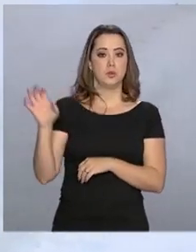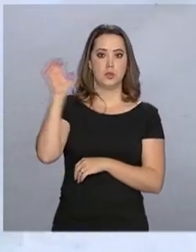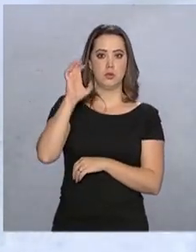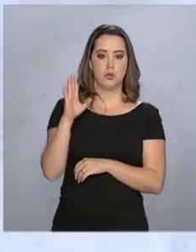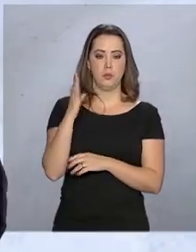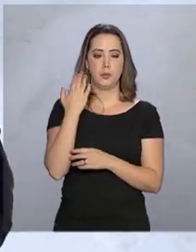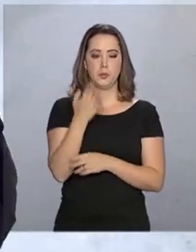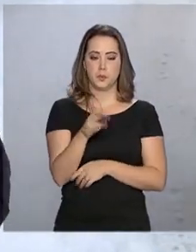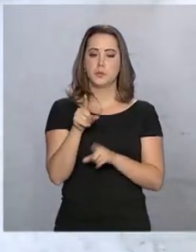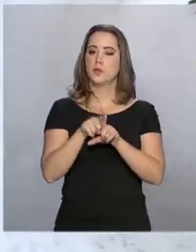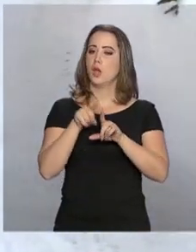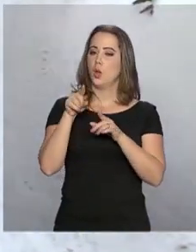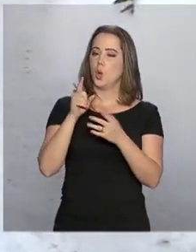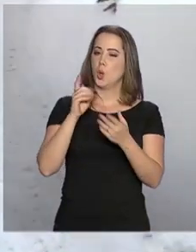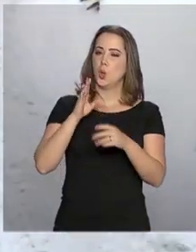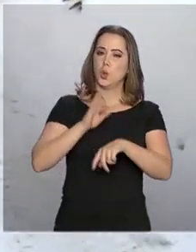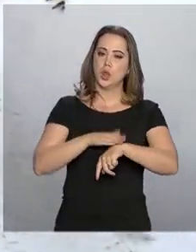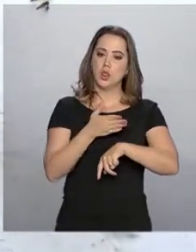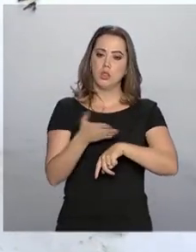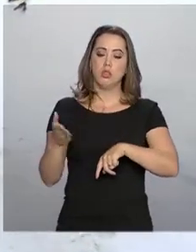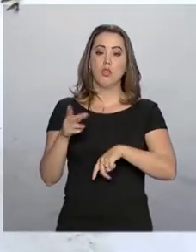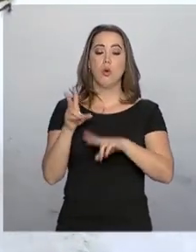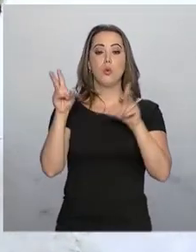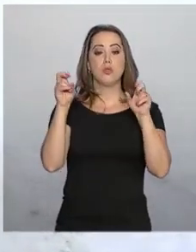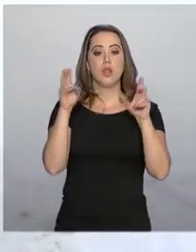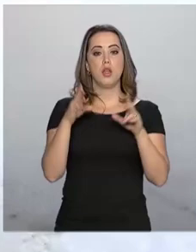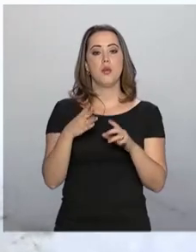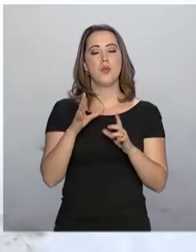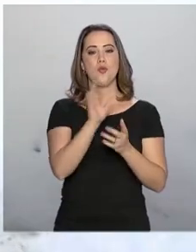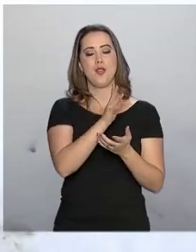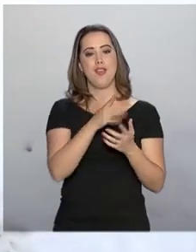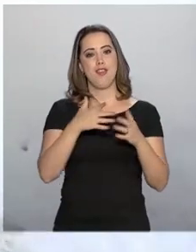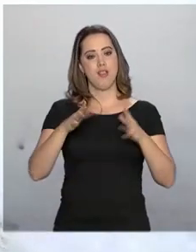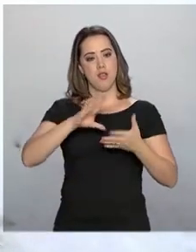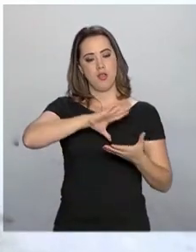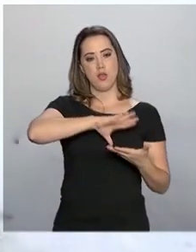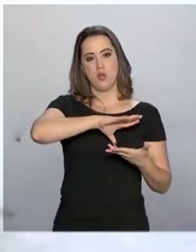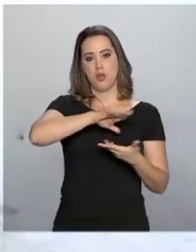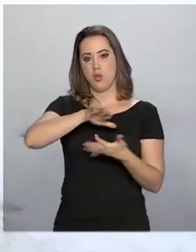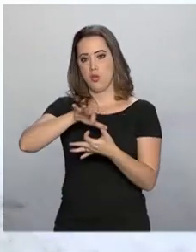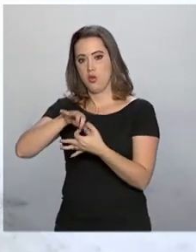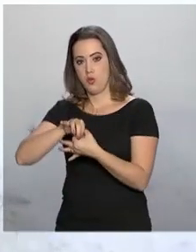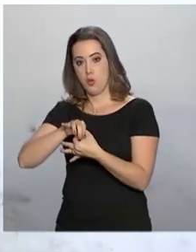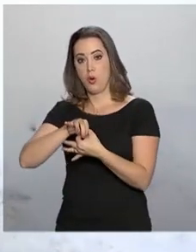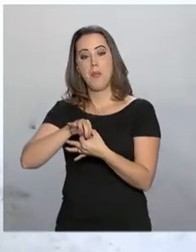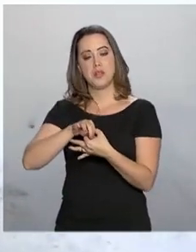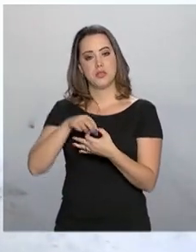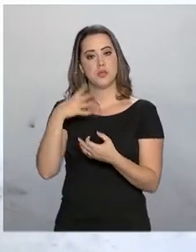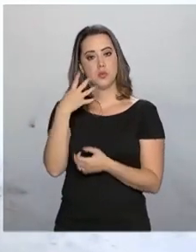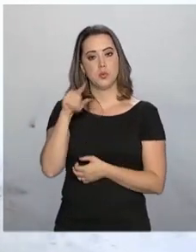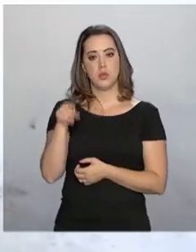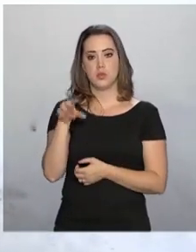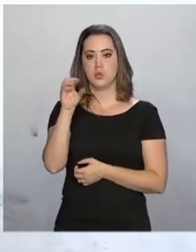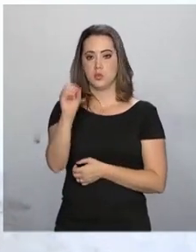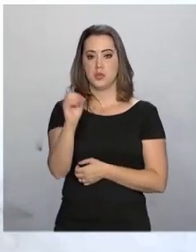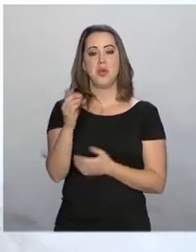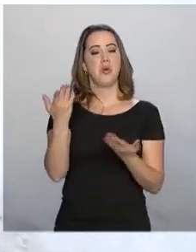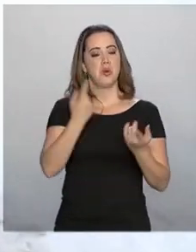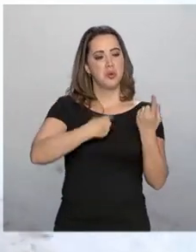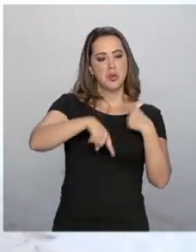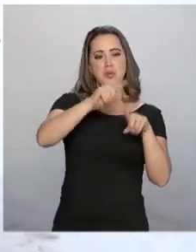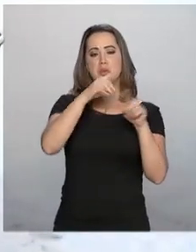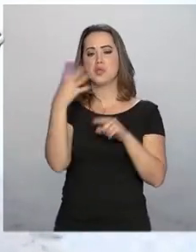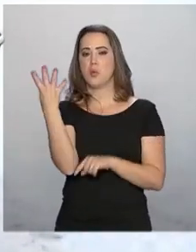tema deste ano é globalização 4.0 modelando uma nova arquitetura na era da quarta revolução